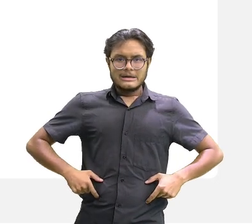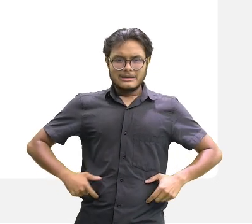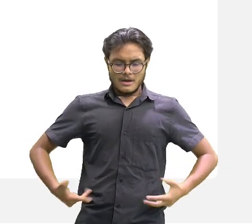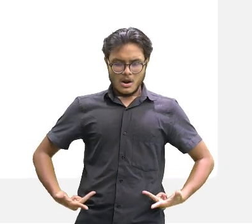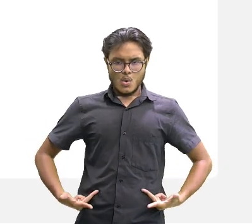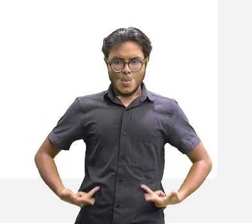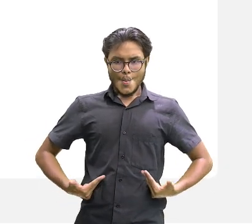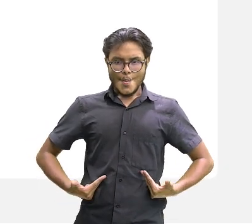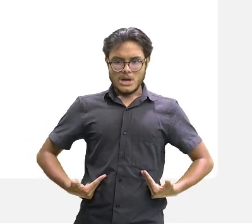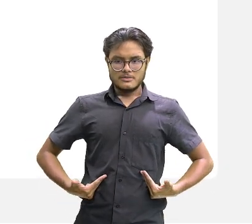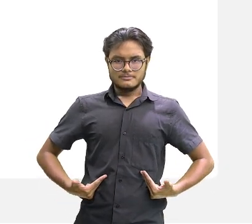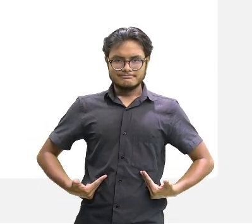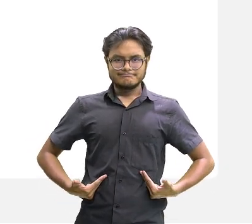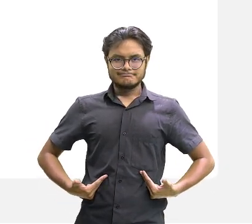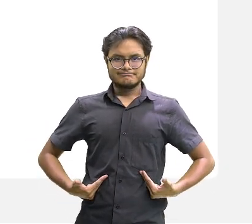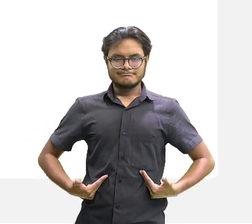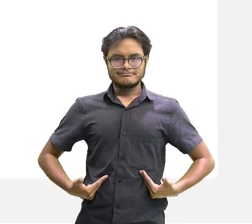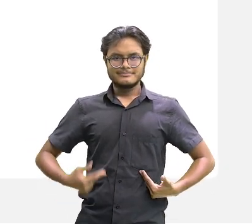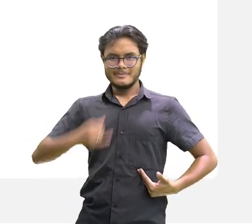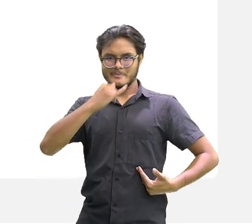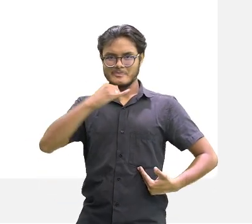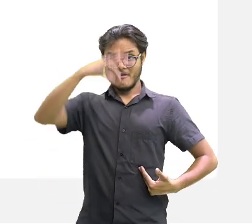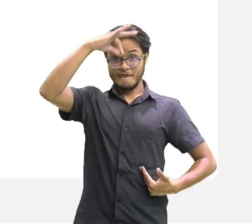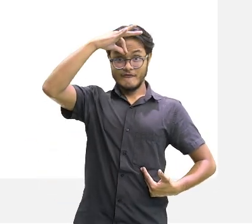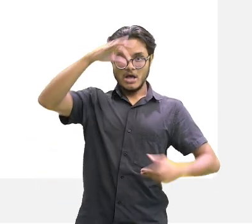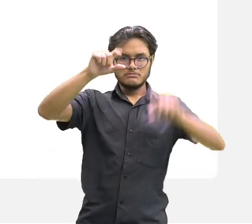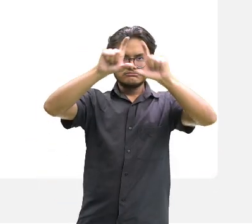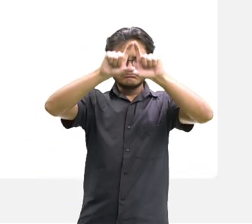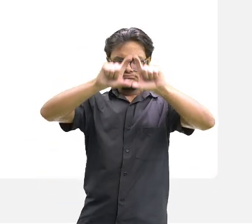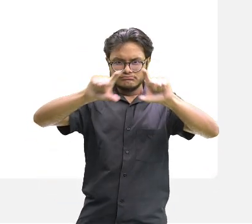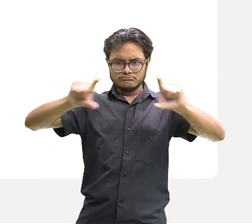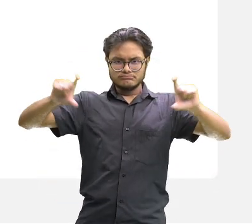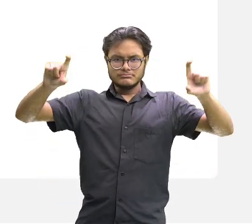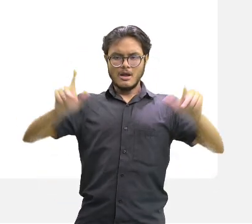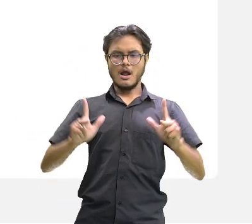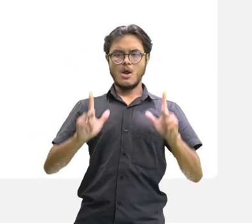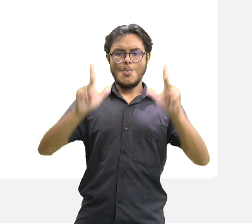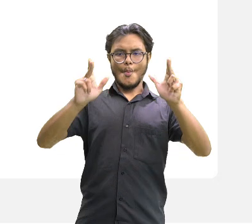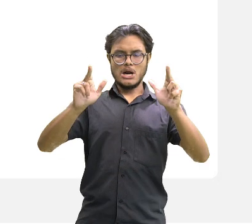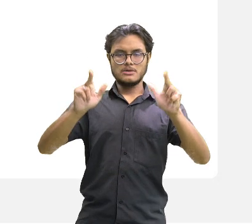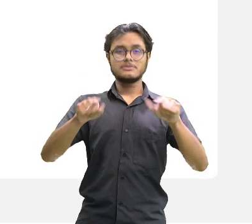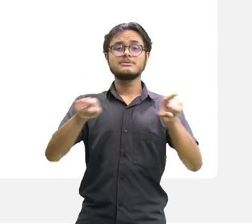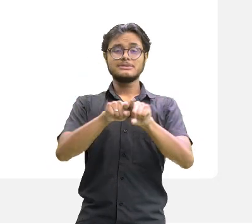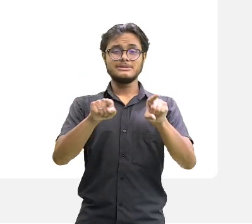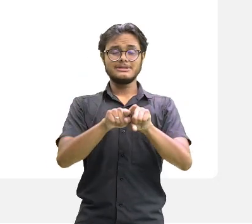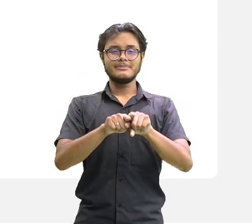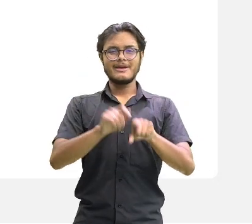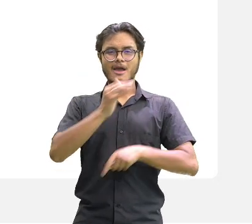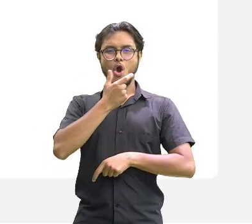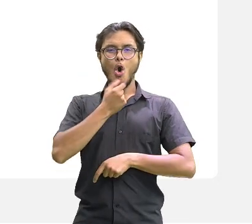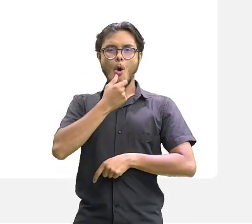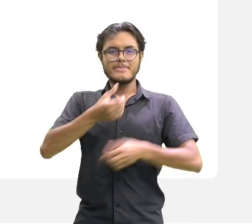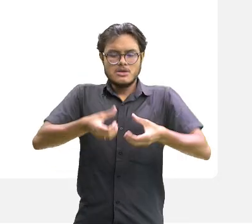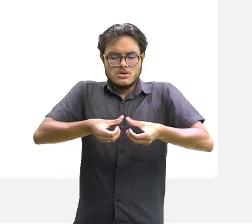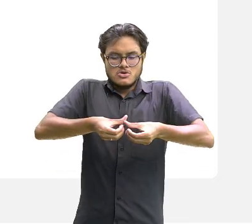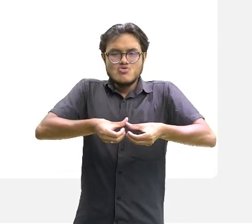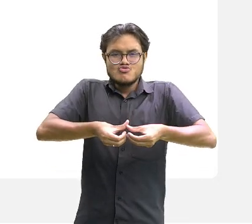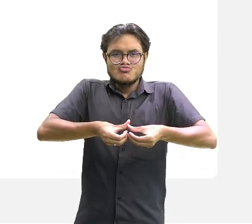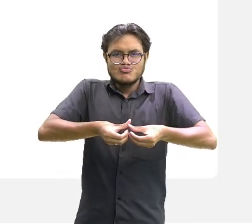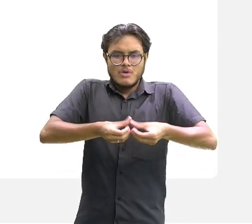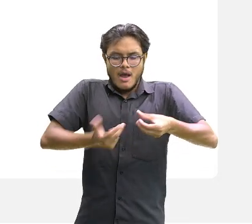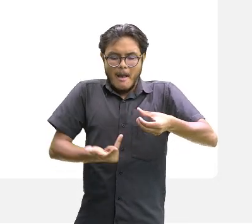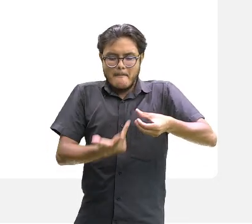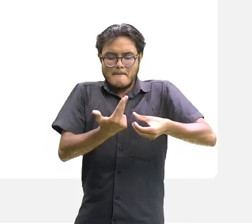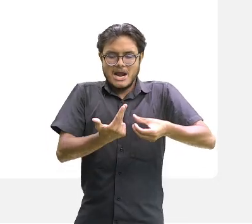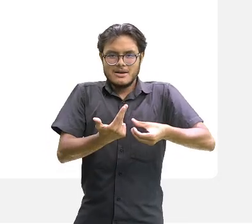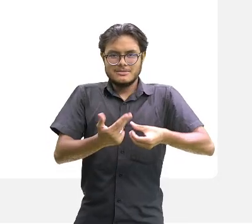ligadura da tuba uterina, a ligadura tubária e também a vasectomia, beleza? Então, esses são os